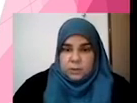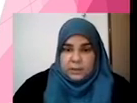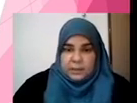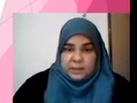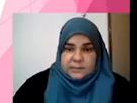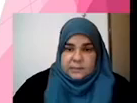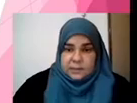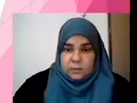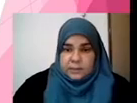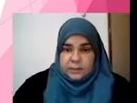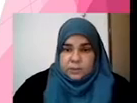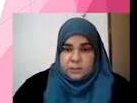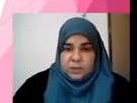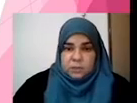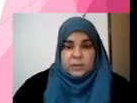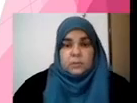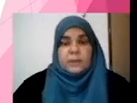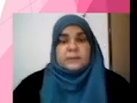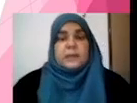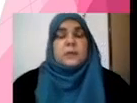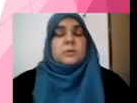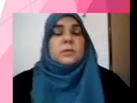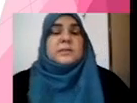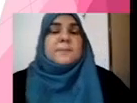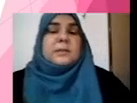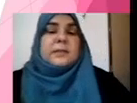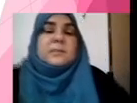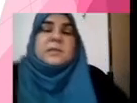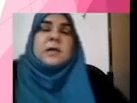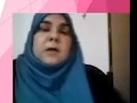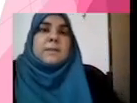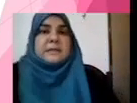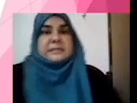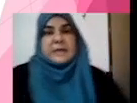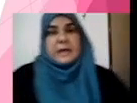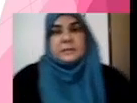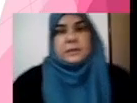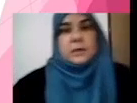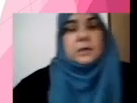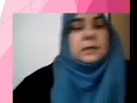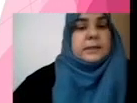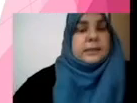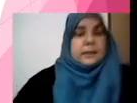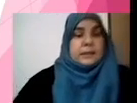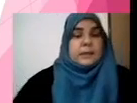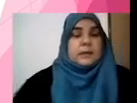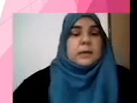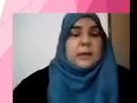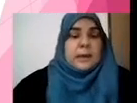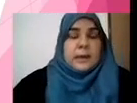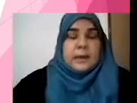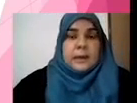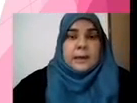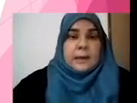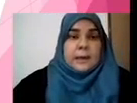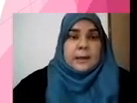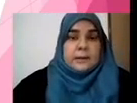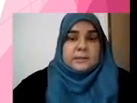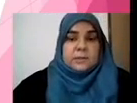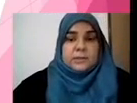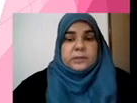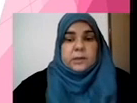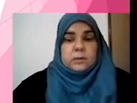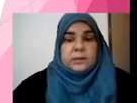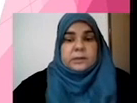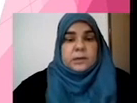baixo. Esse triangulinho aqui de baixo é um triângulo retângulo. Nós aprendemos na aula passada que se